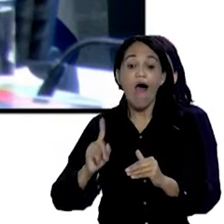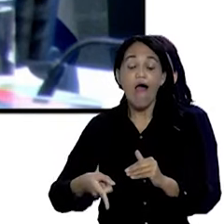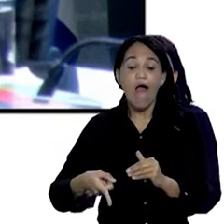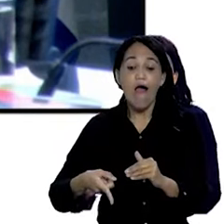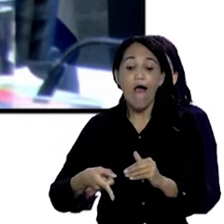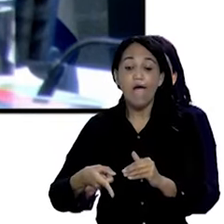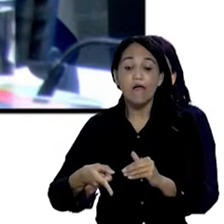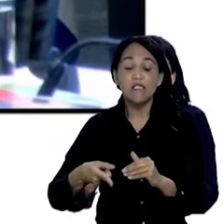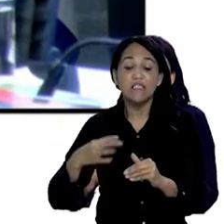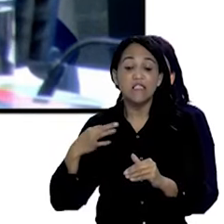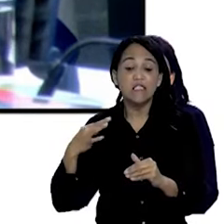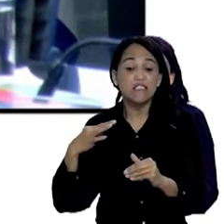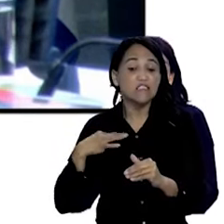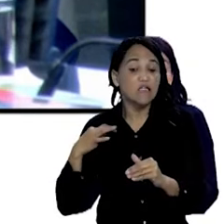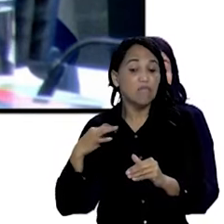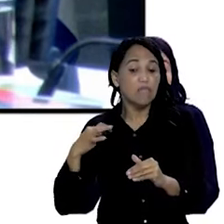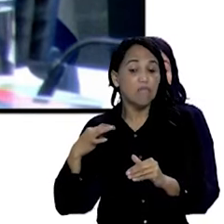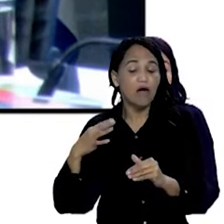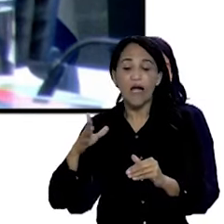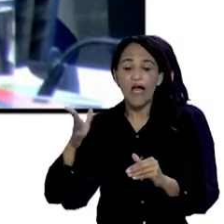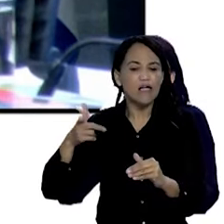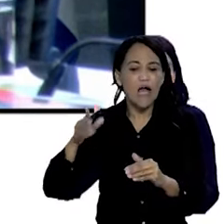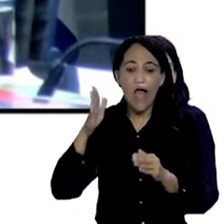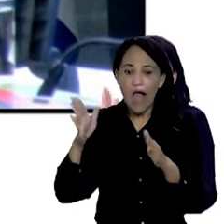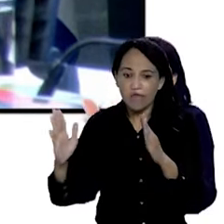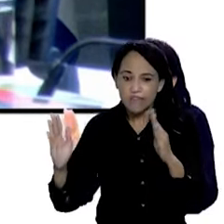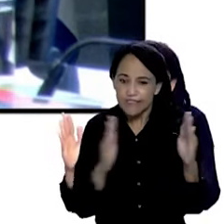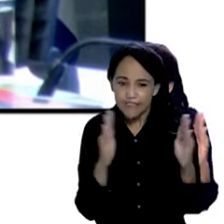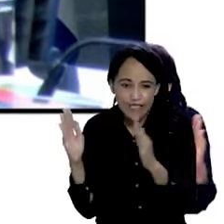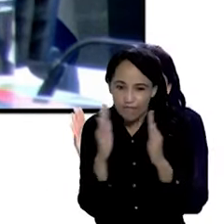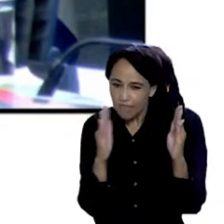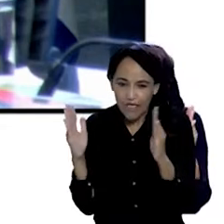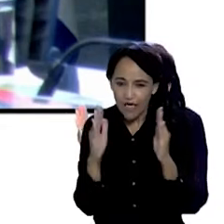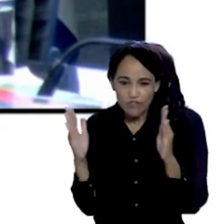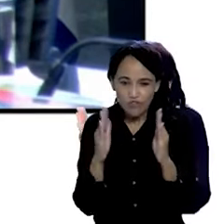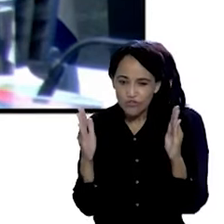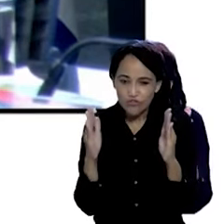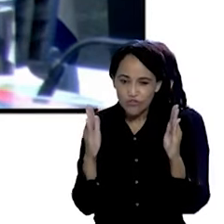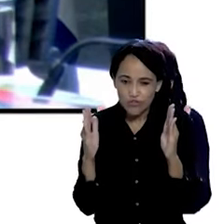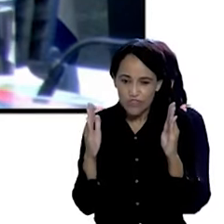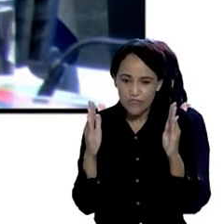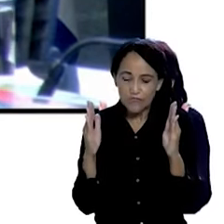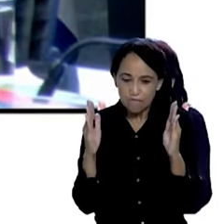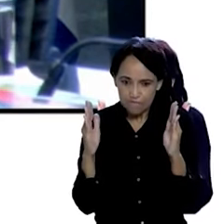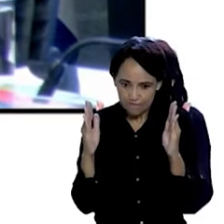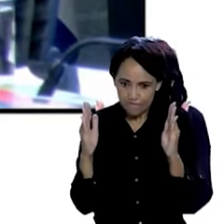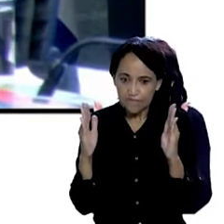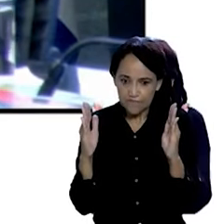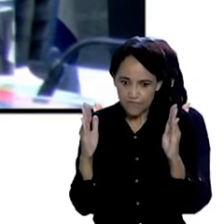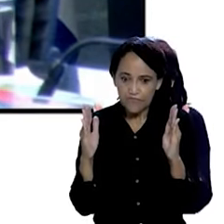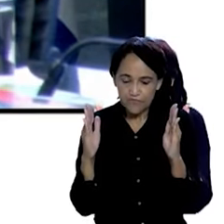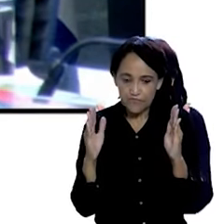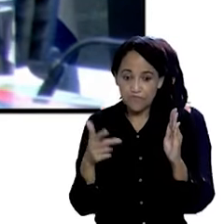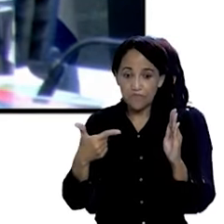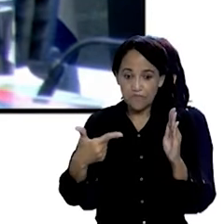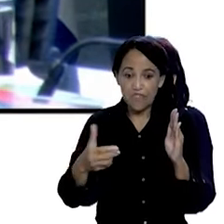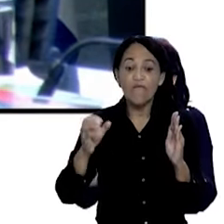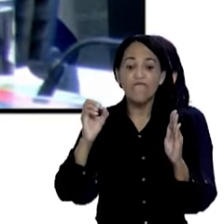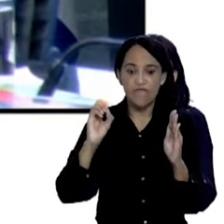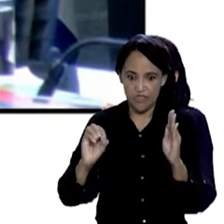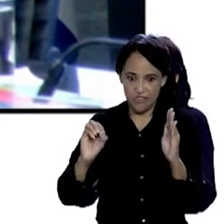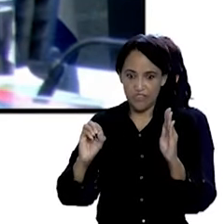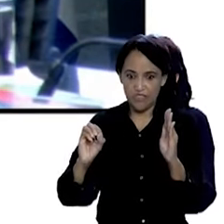provisórios são quase juízes temporários ou provisórios só 20 19 20